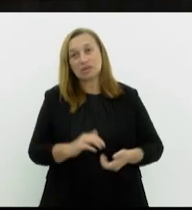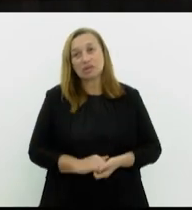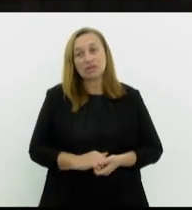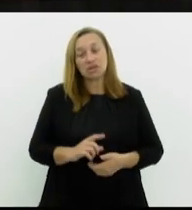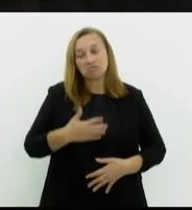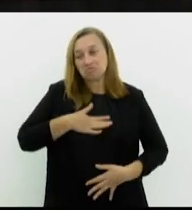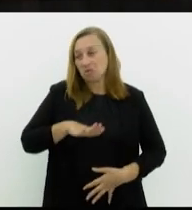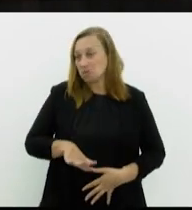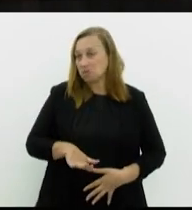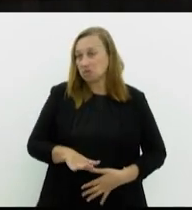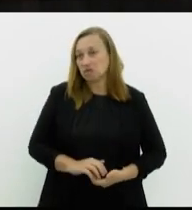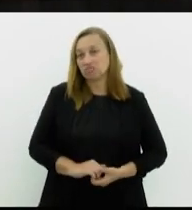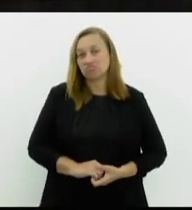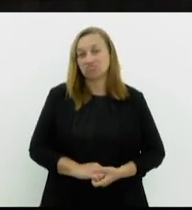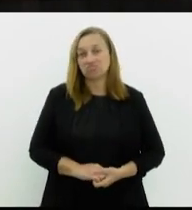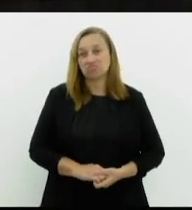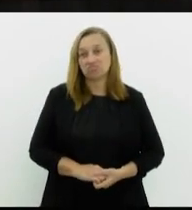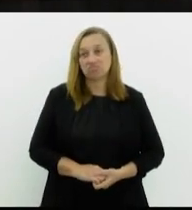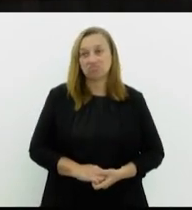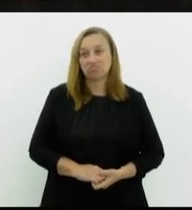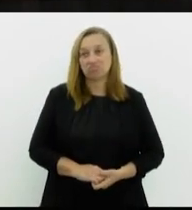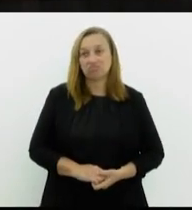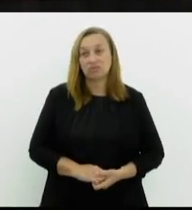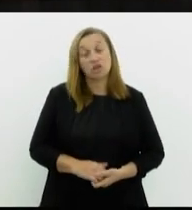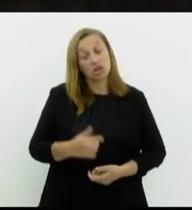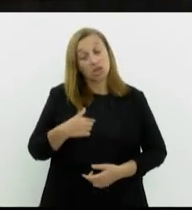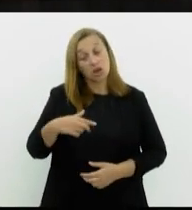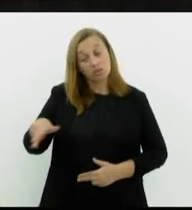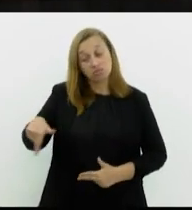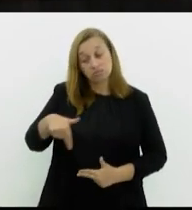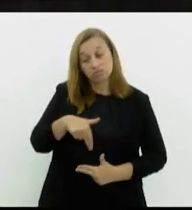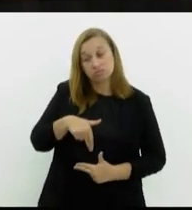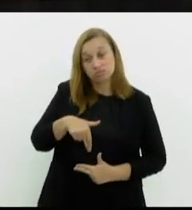não gostei. E eu subi aqui,